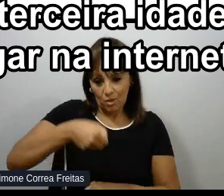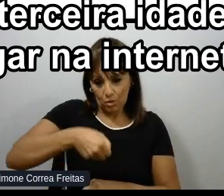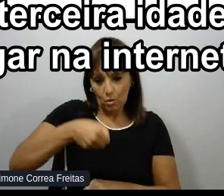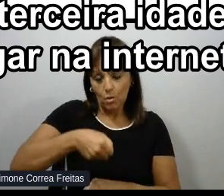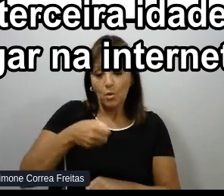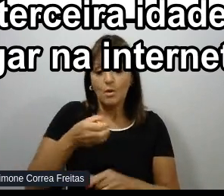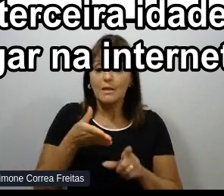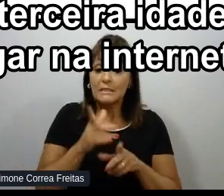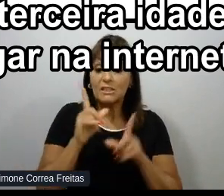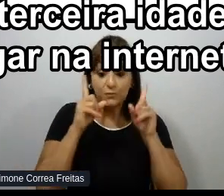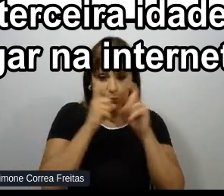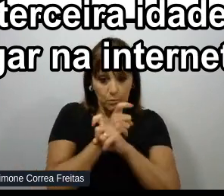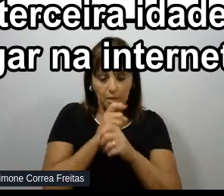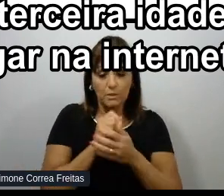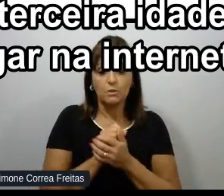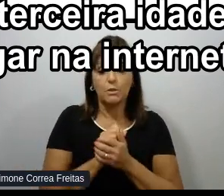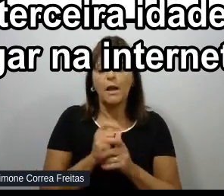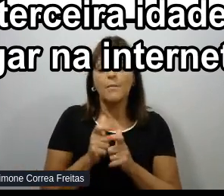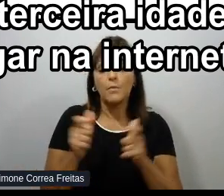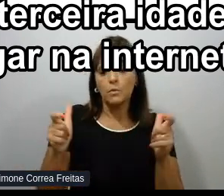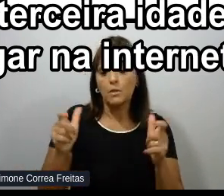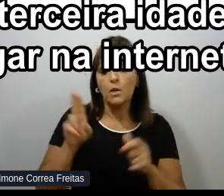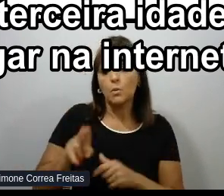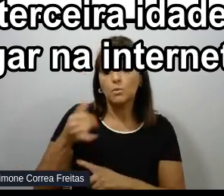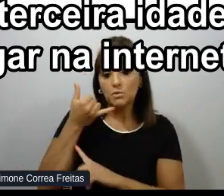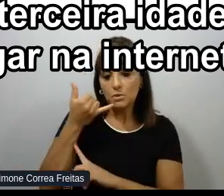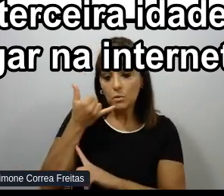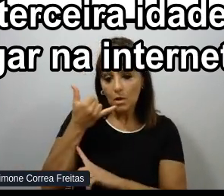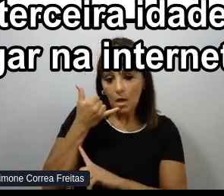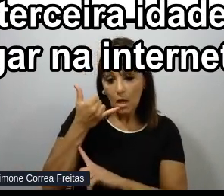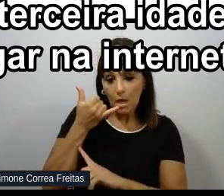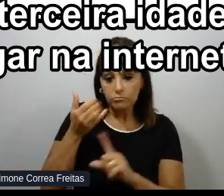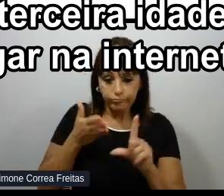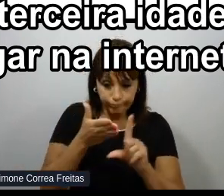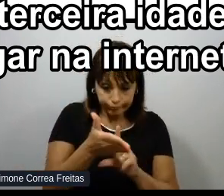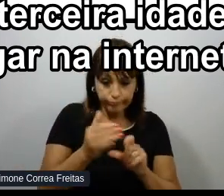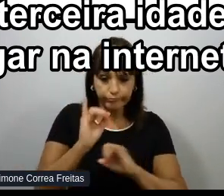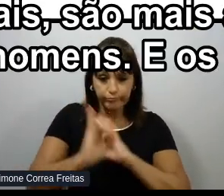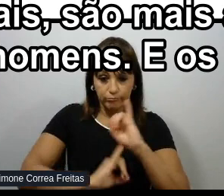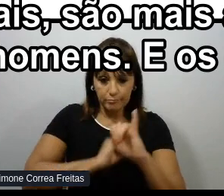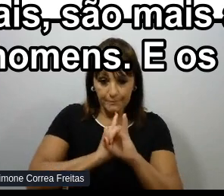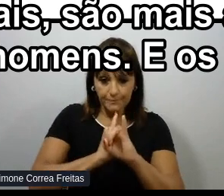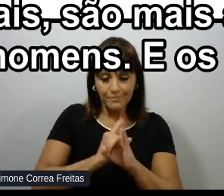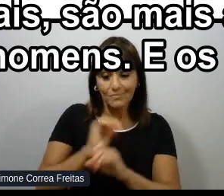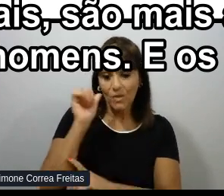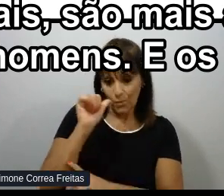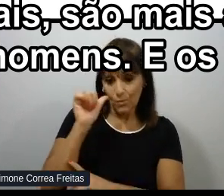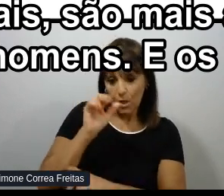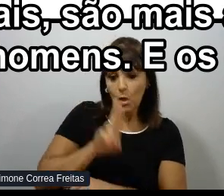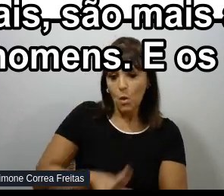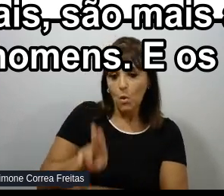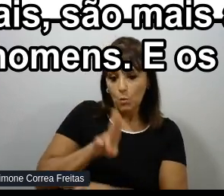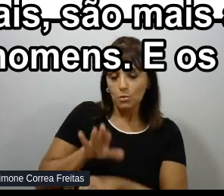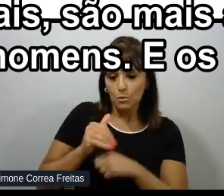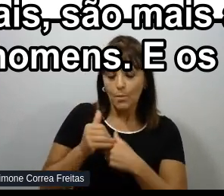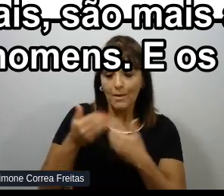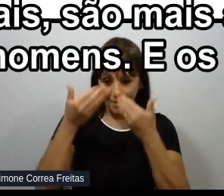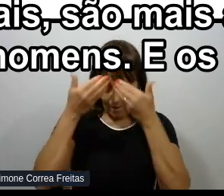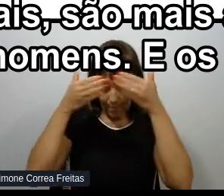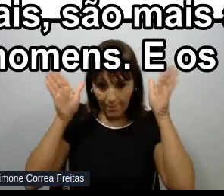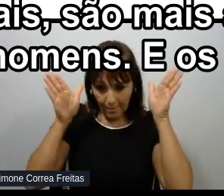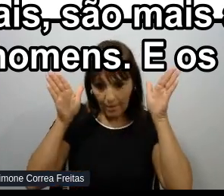A primeira tendência que a gente percebeu é a questão da presença virtual. Ela tem relação com o fato dos idosos estarem cada vez mais